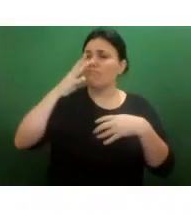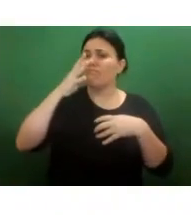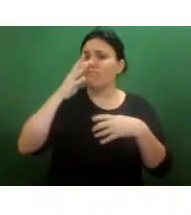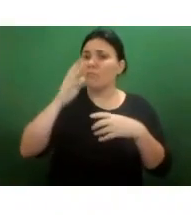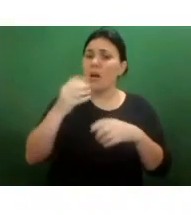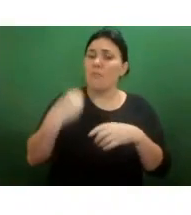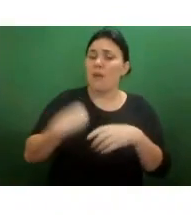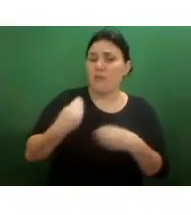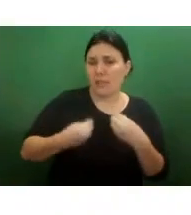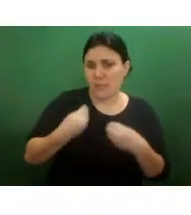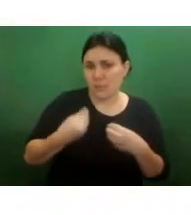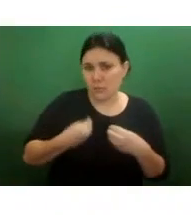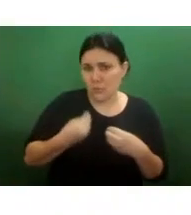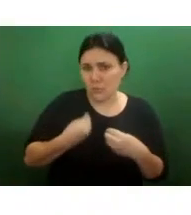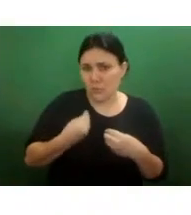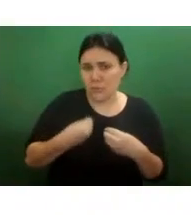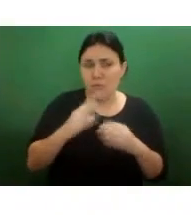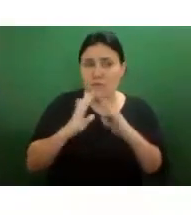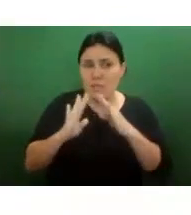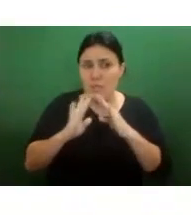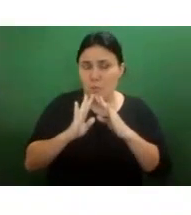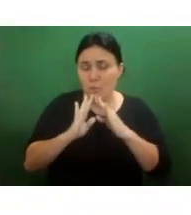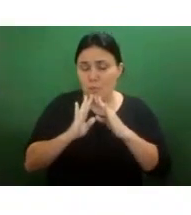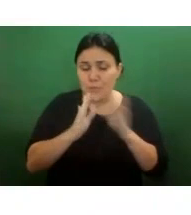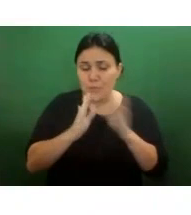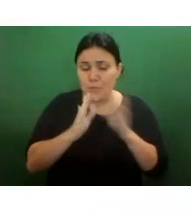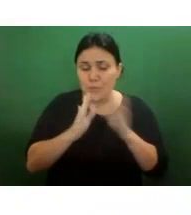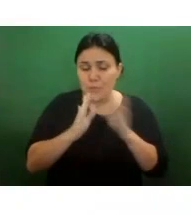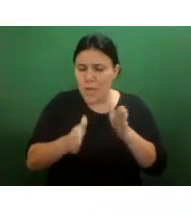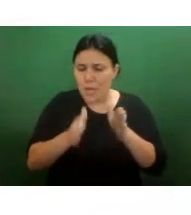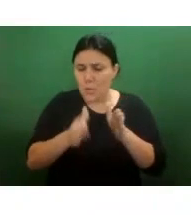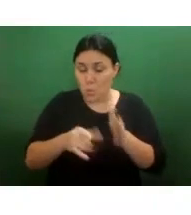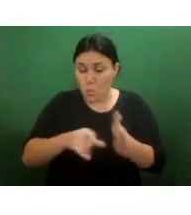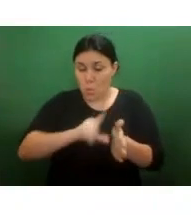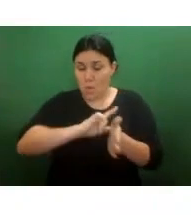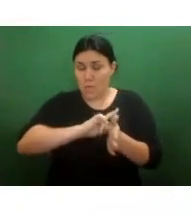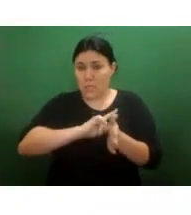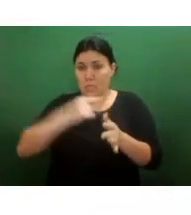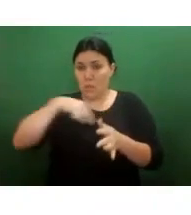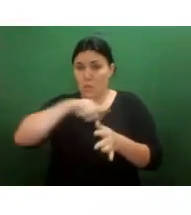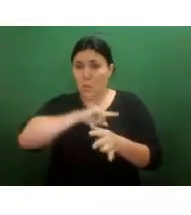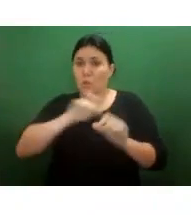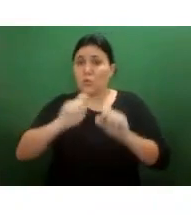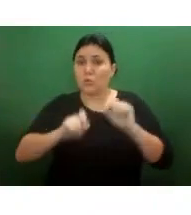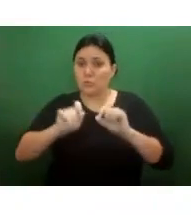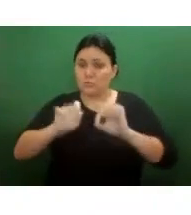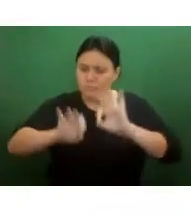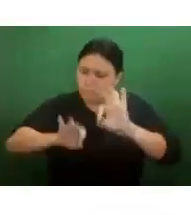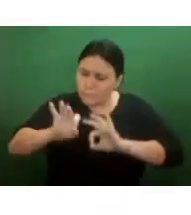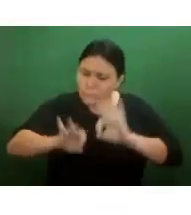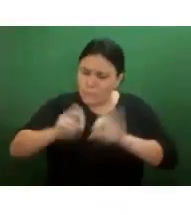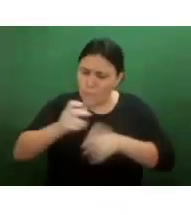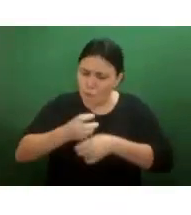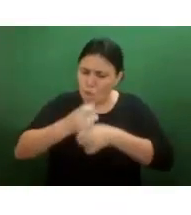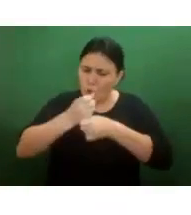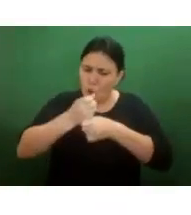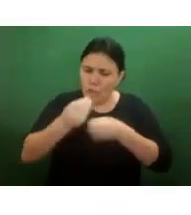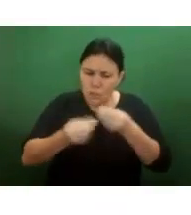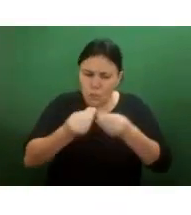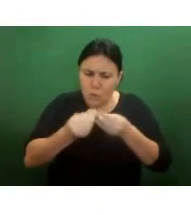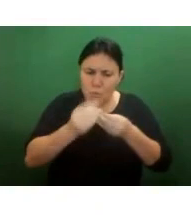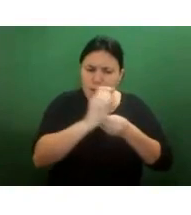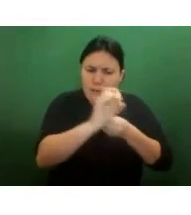fizemos nesse período introdutório, nesse período preparatório, nós fizemos a atualização das notas introdutórias de